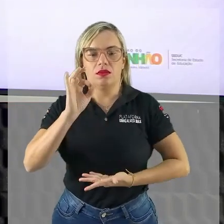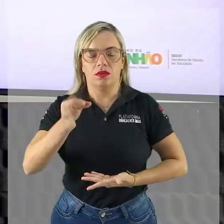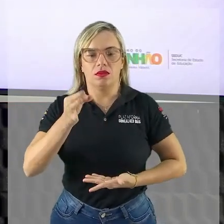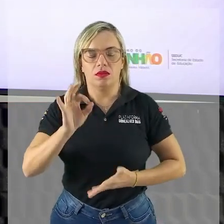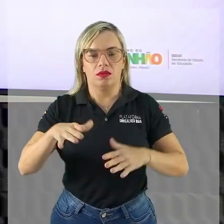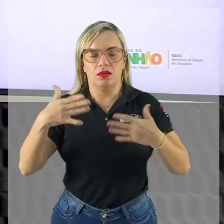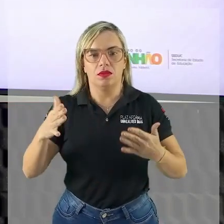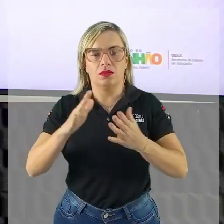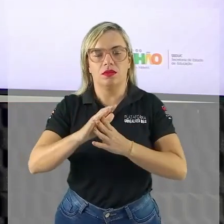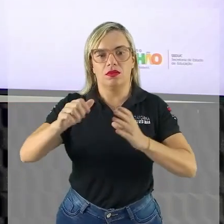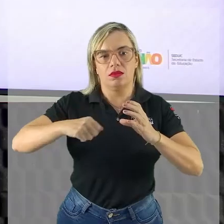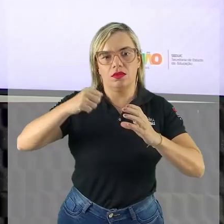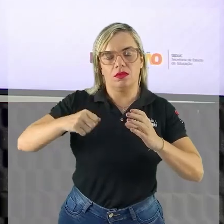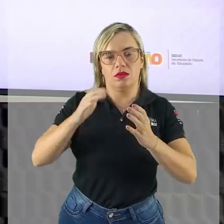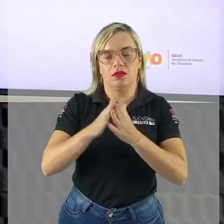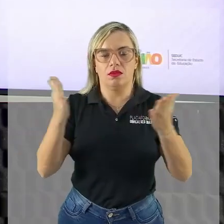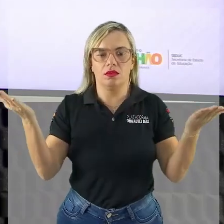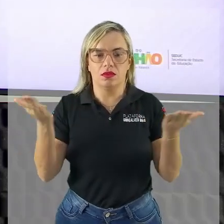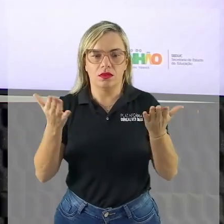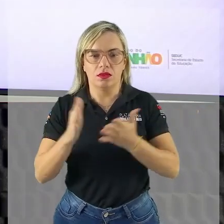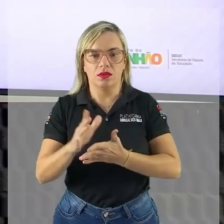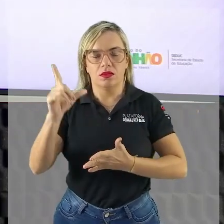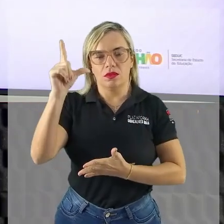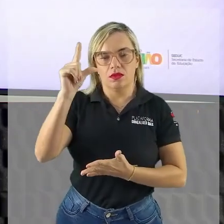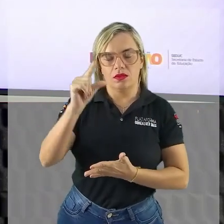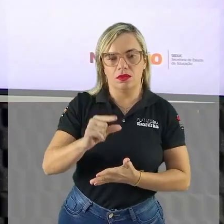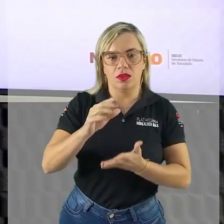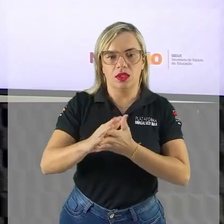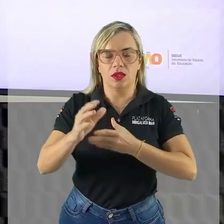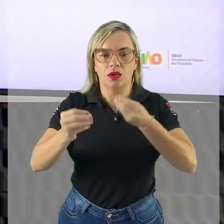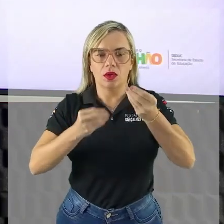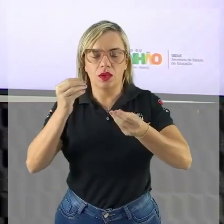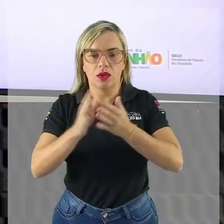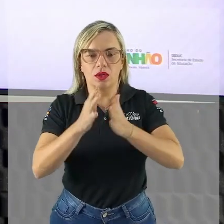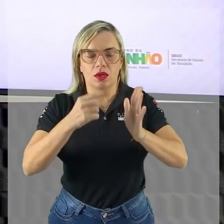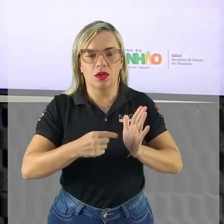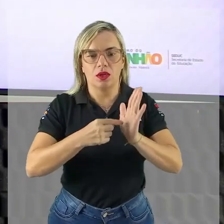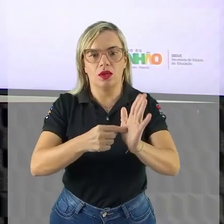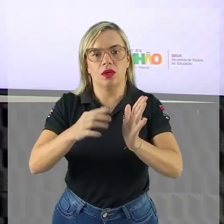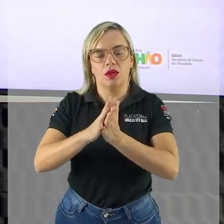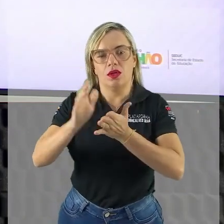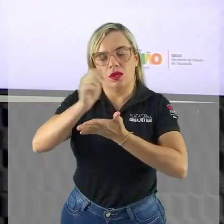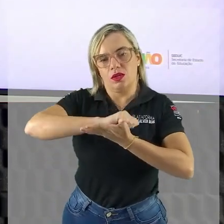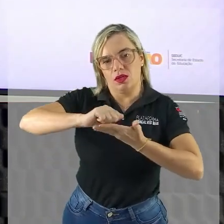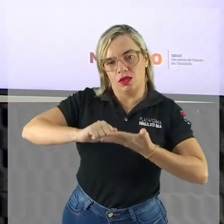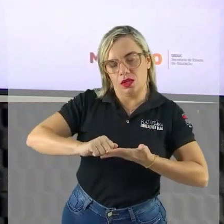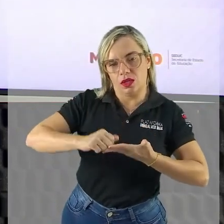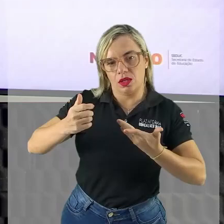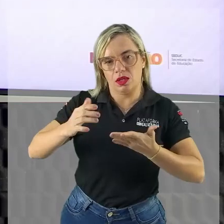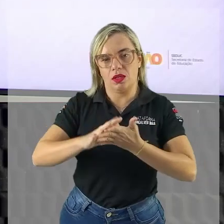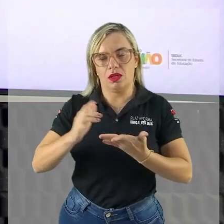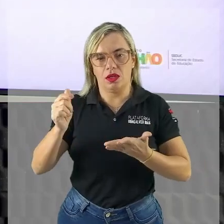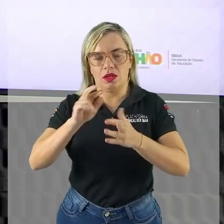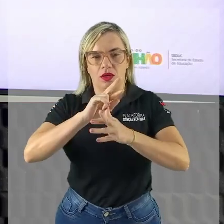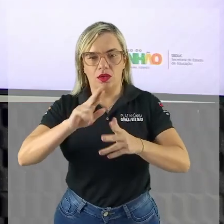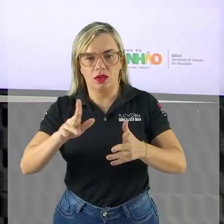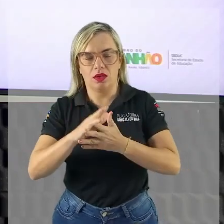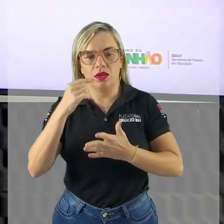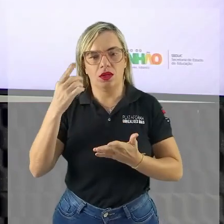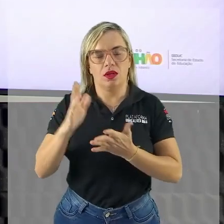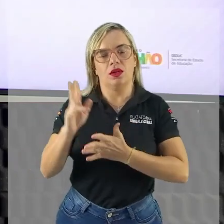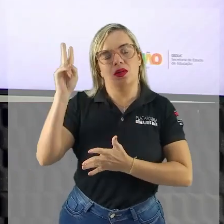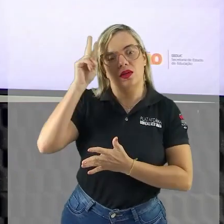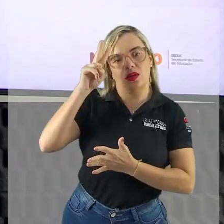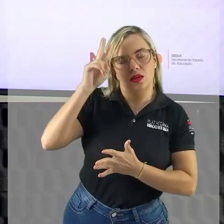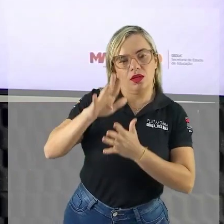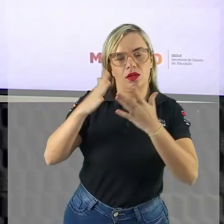certo? No vídeo de hoje nós vamos falar um pouquinho de como apresentar uma escrita diferenciada, tá? Lembrando